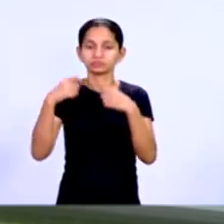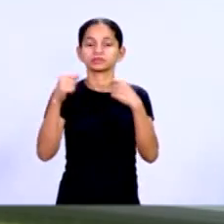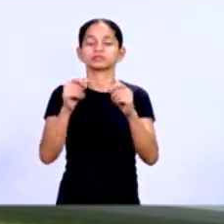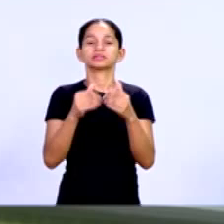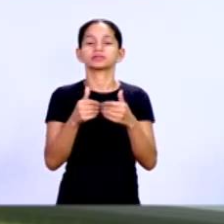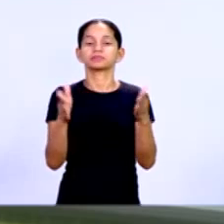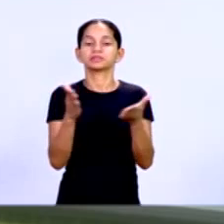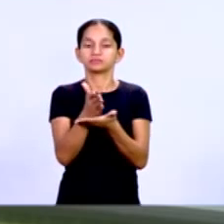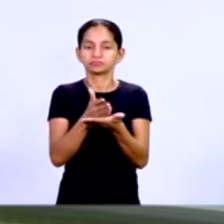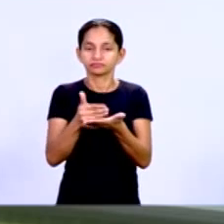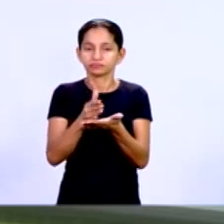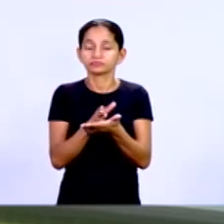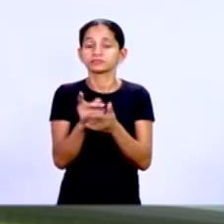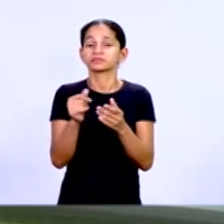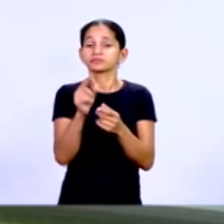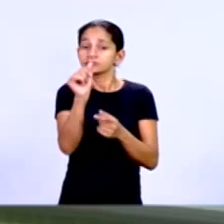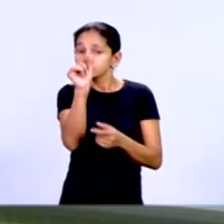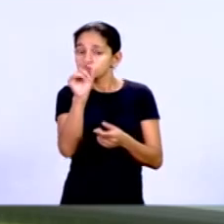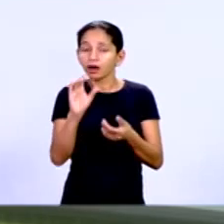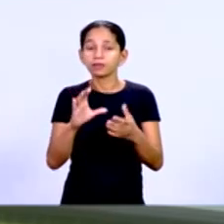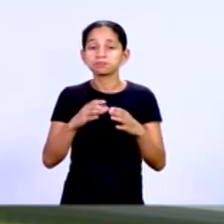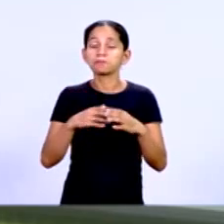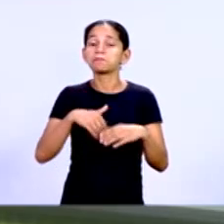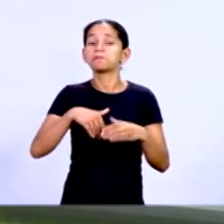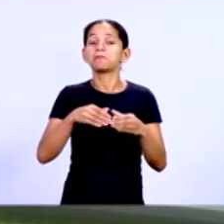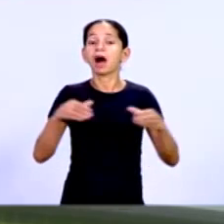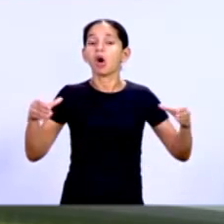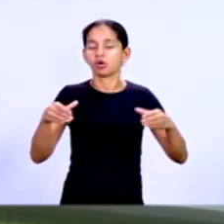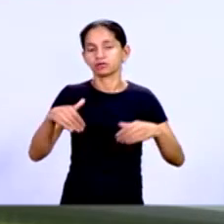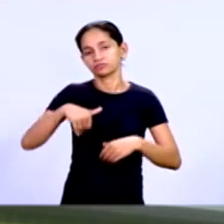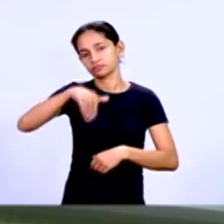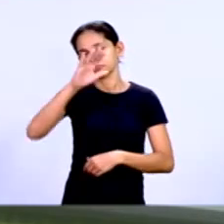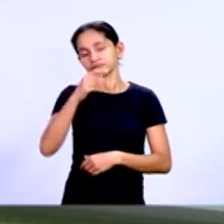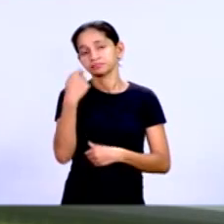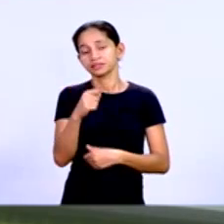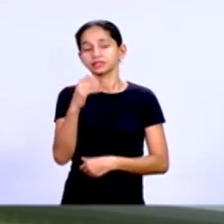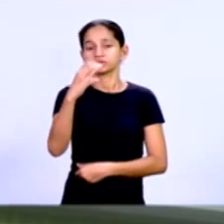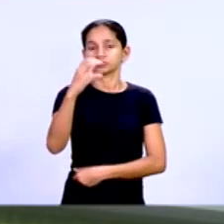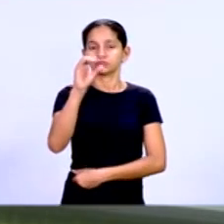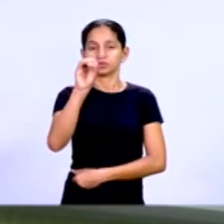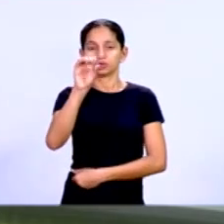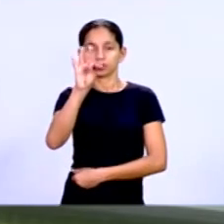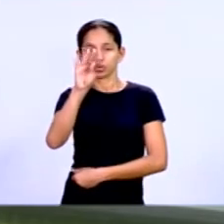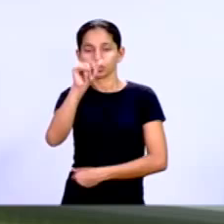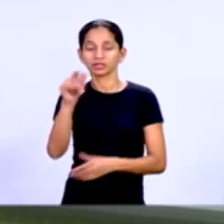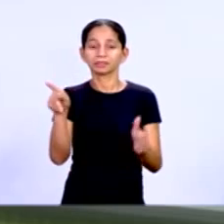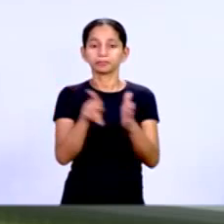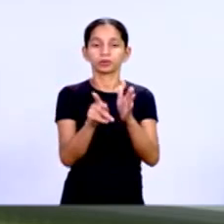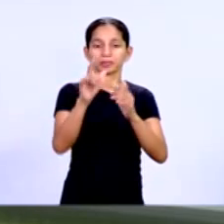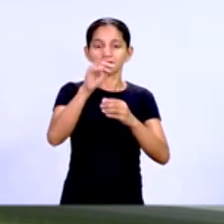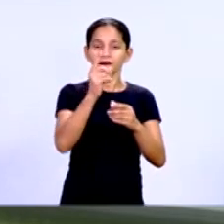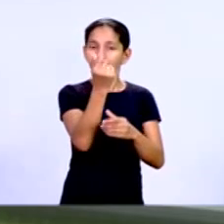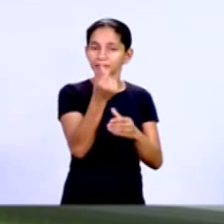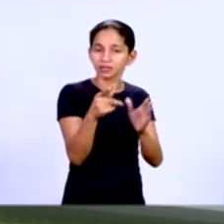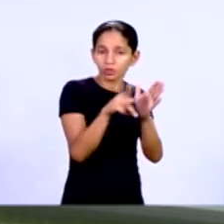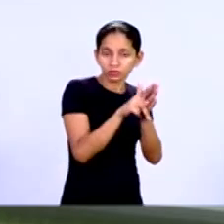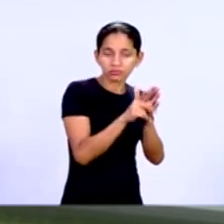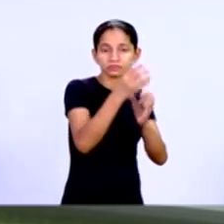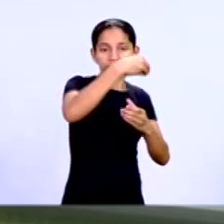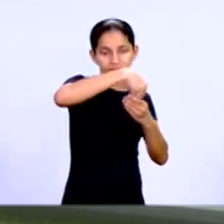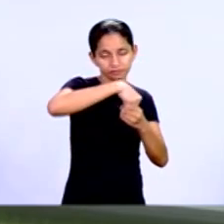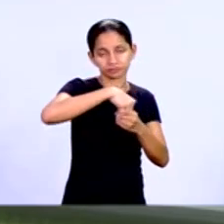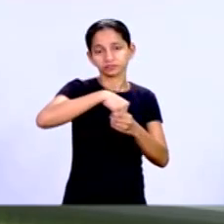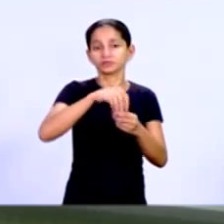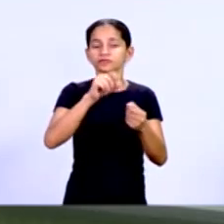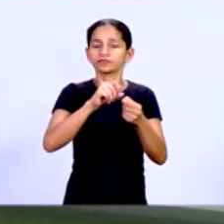que abrir o capital. Então, para que o capital esteja aberto, ela pega uma cota do patrimônio, disponibiliza em papéis que